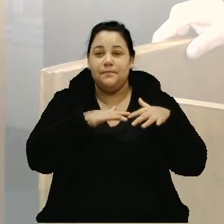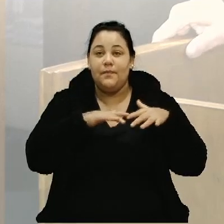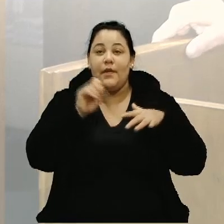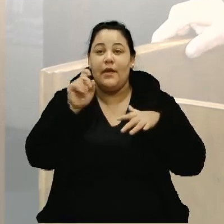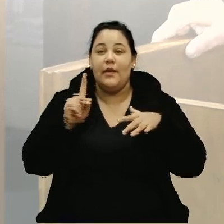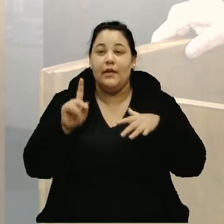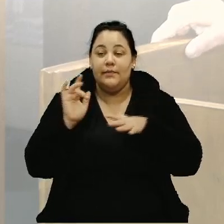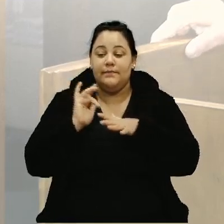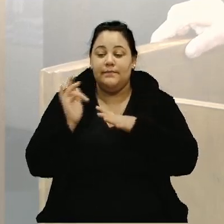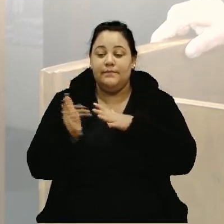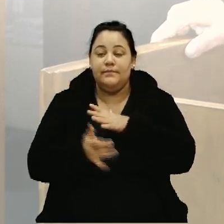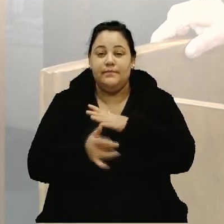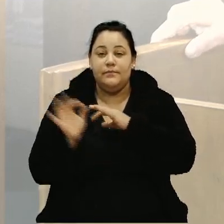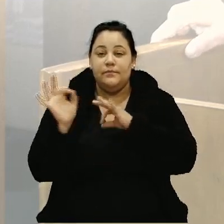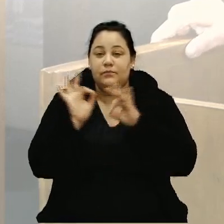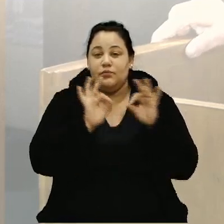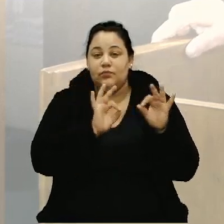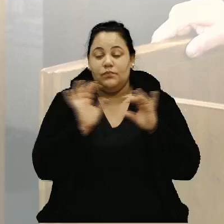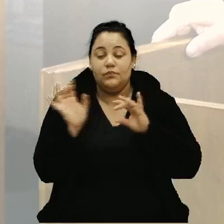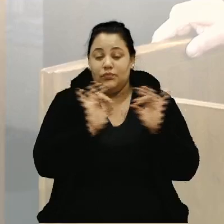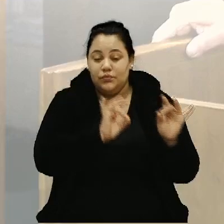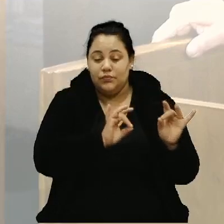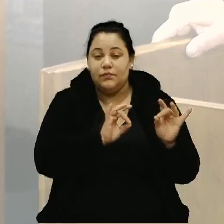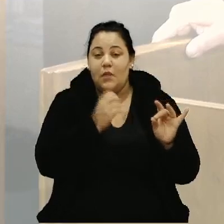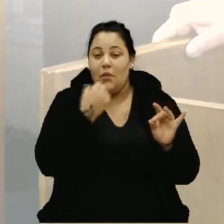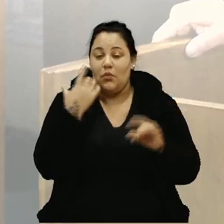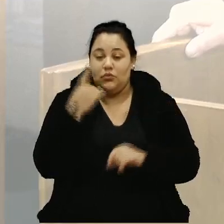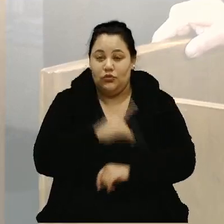assistem através das redes sociais, o meu bom dia.